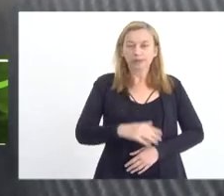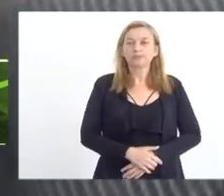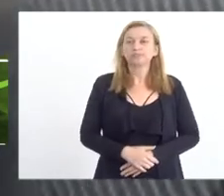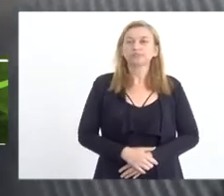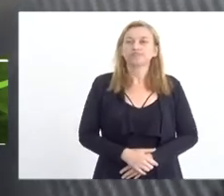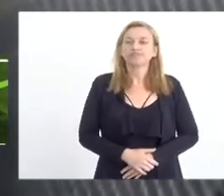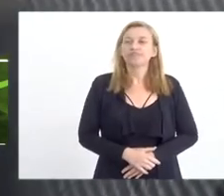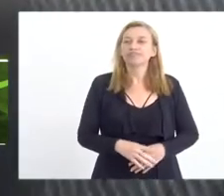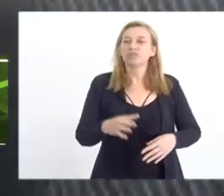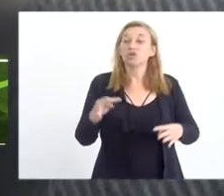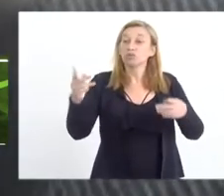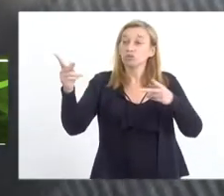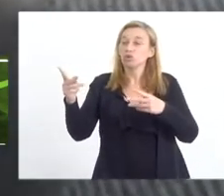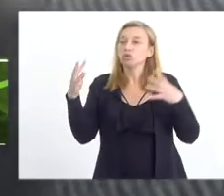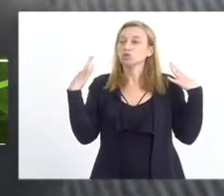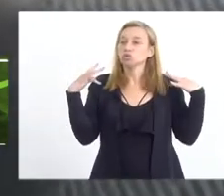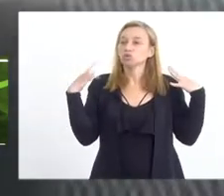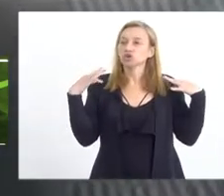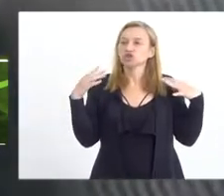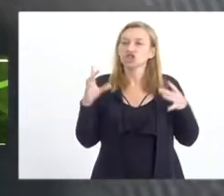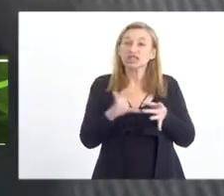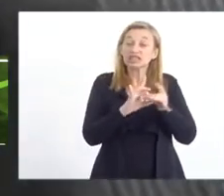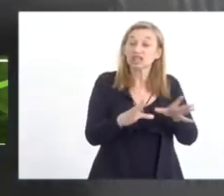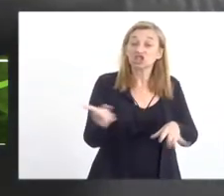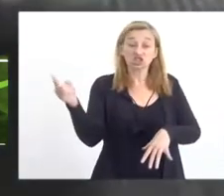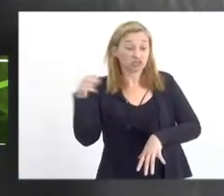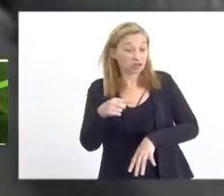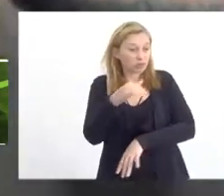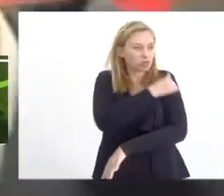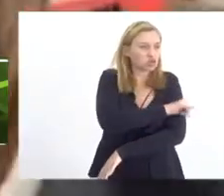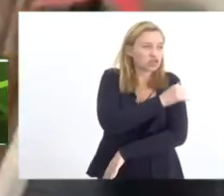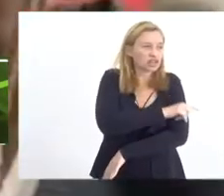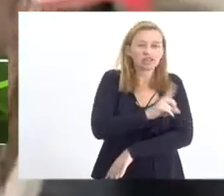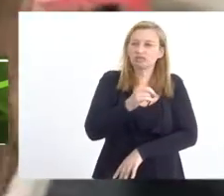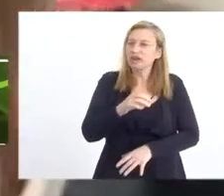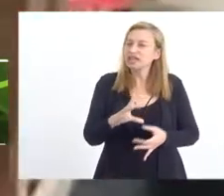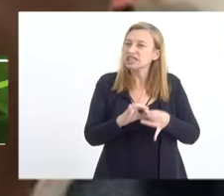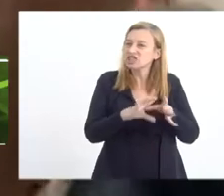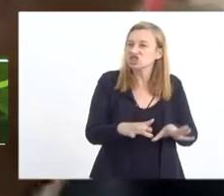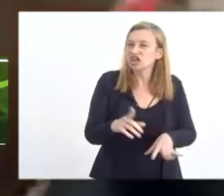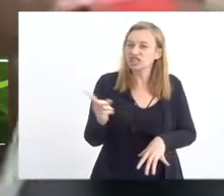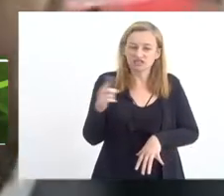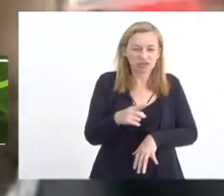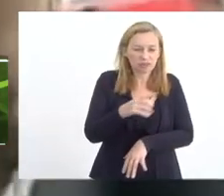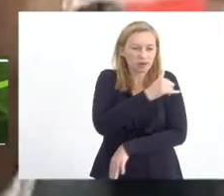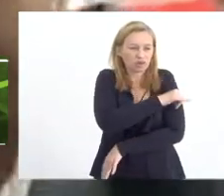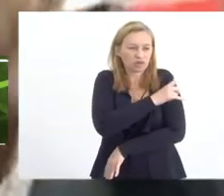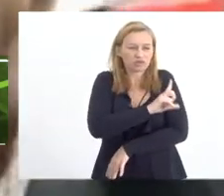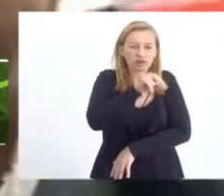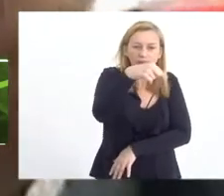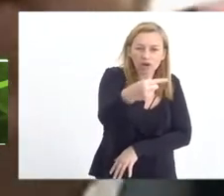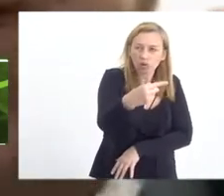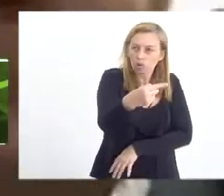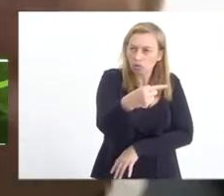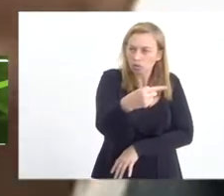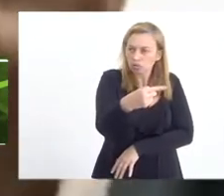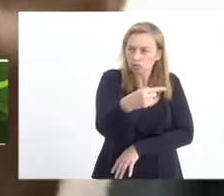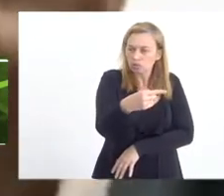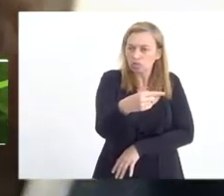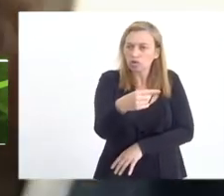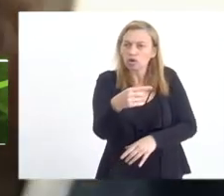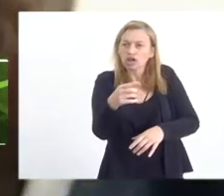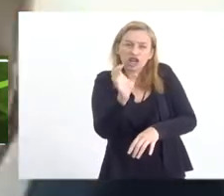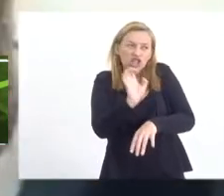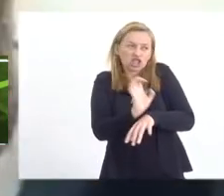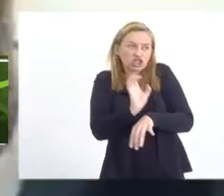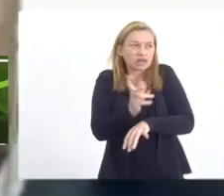um turista deixa de vir para o Rio de Janeiro, ele não vai deixar de vir para o Rio e, por isso, vai para outro destino, como São Paulo. Ele